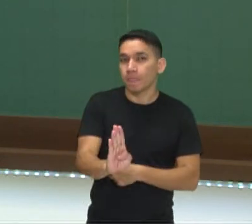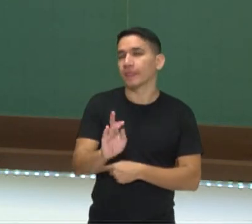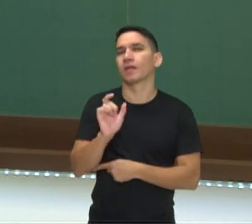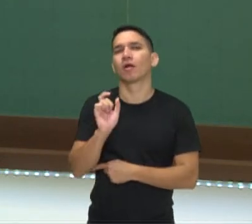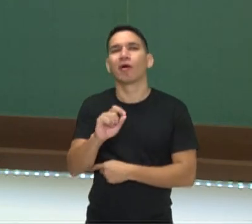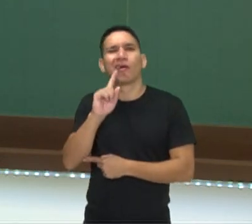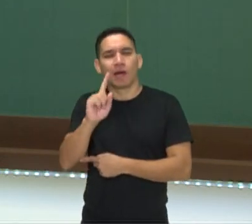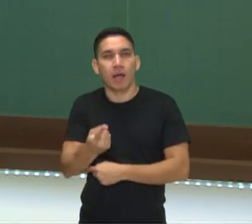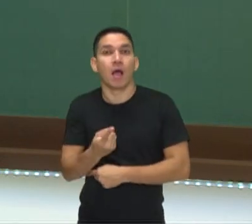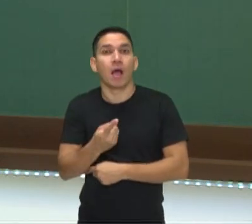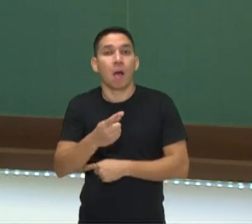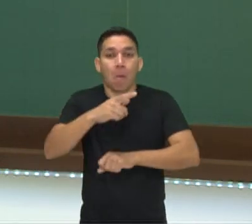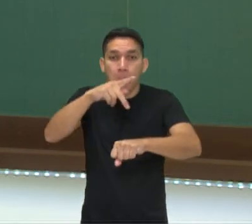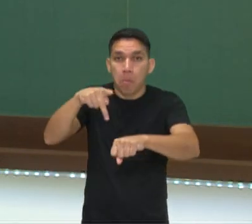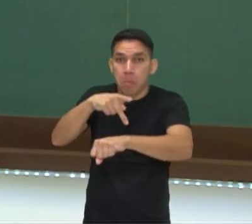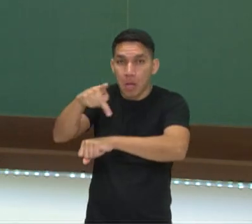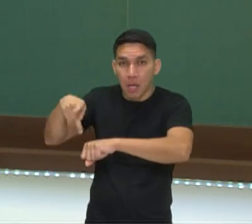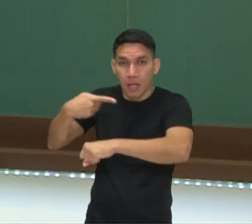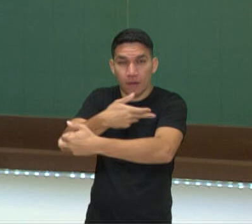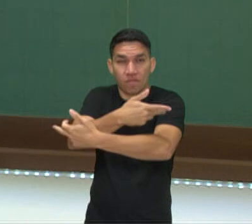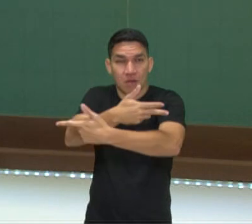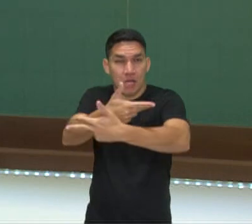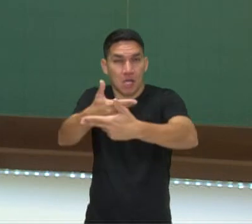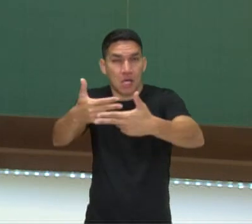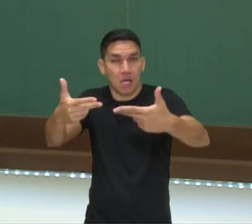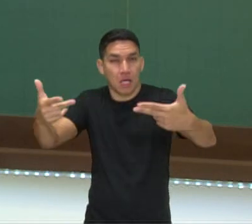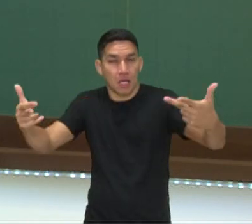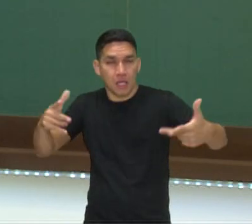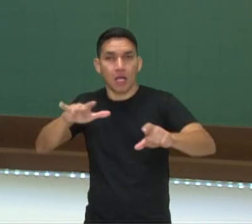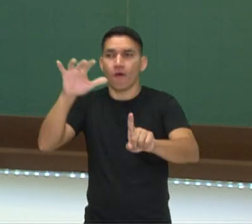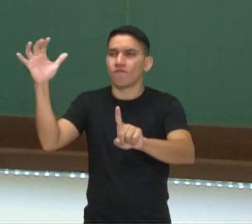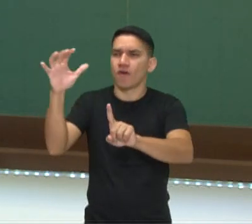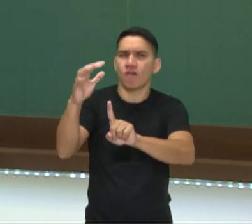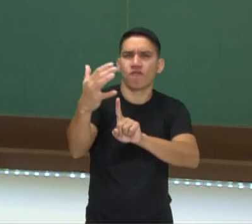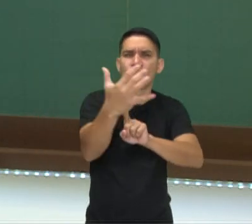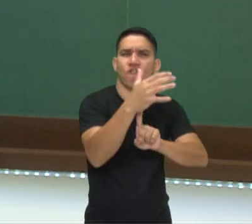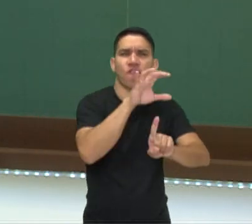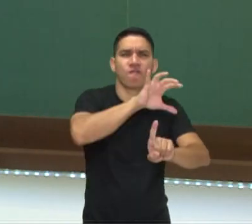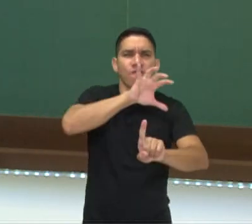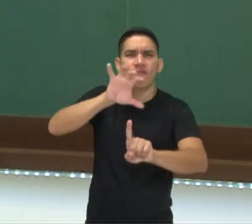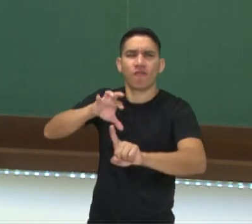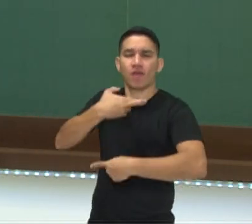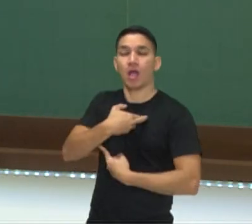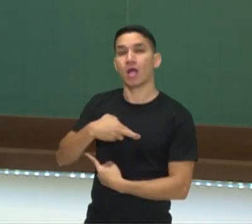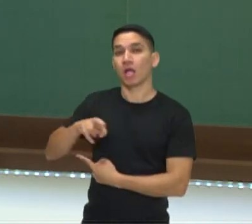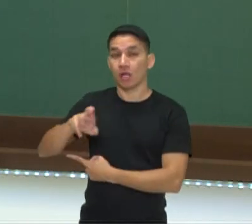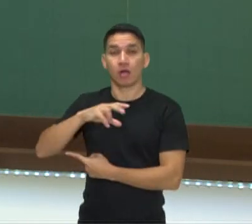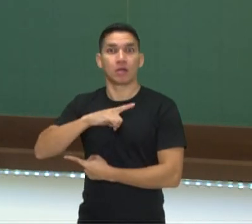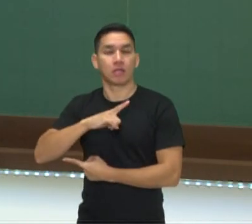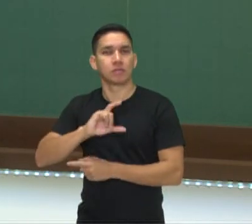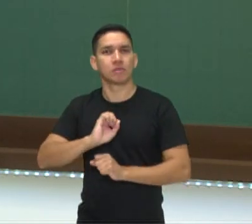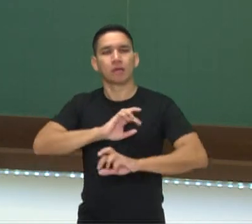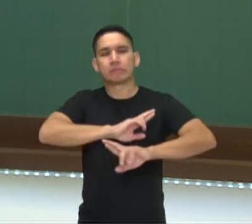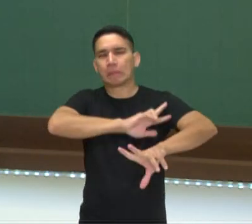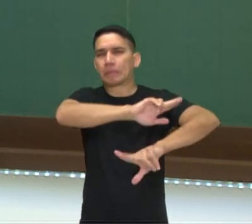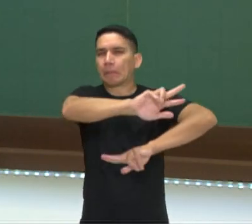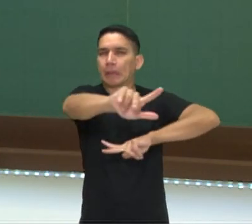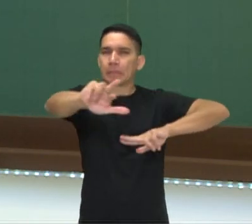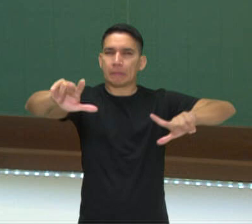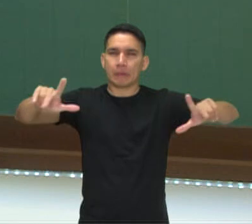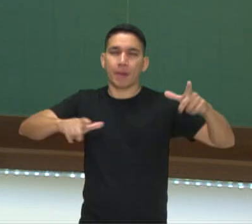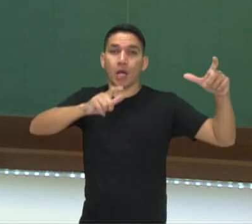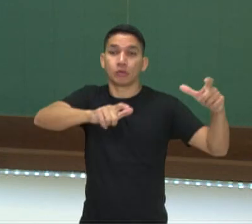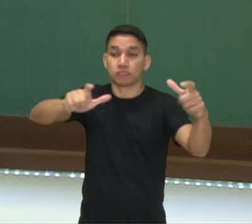por ser um país multiétnico, com várias influências religiosas, possui diversos lugares